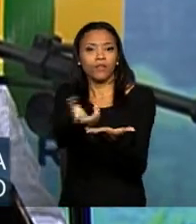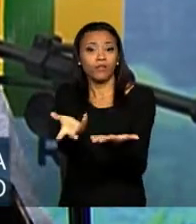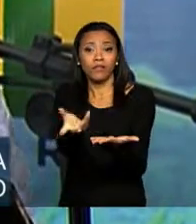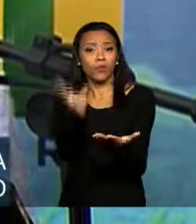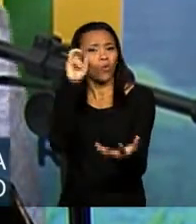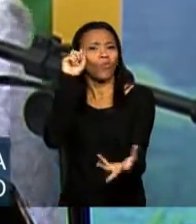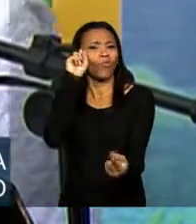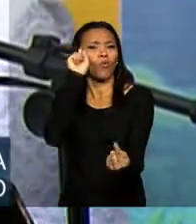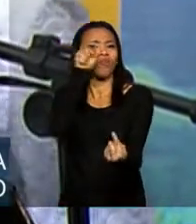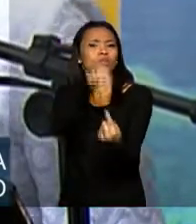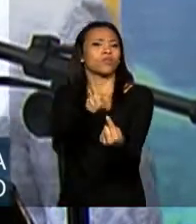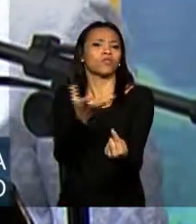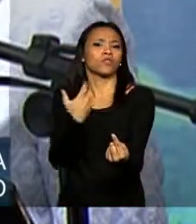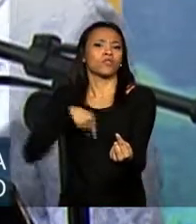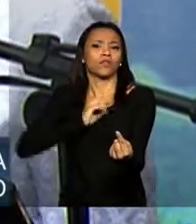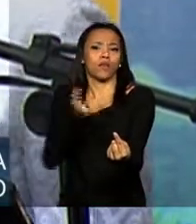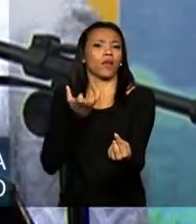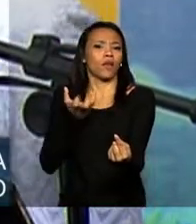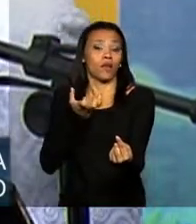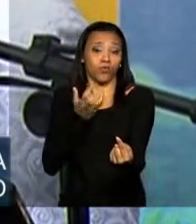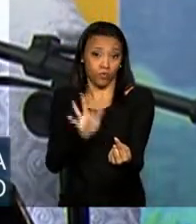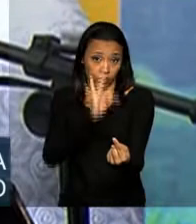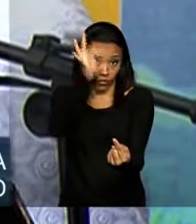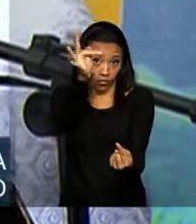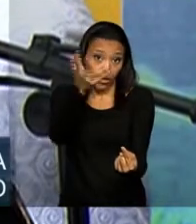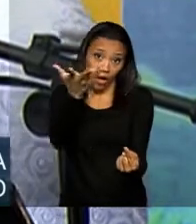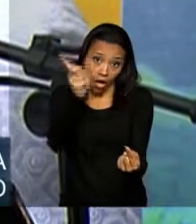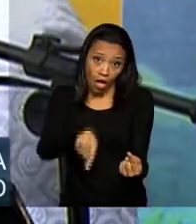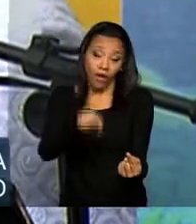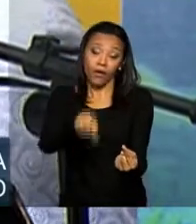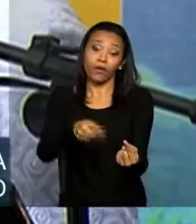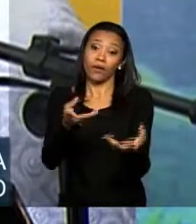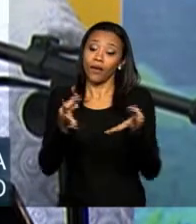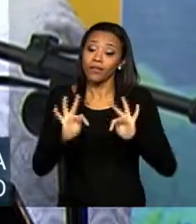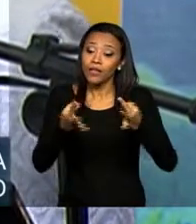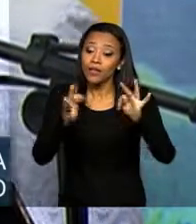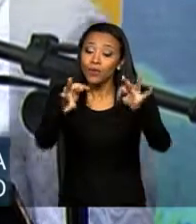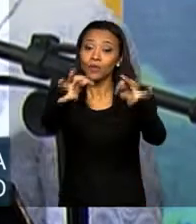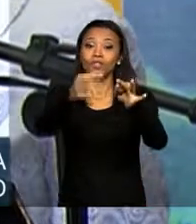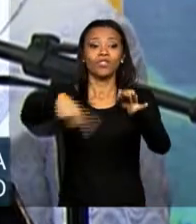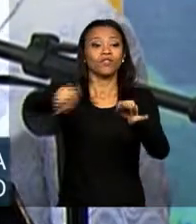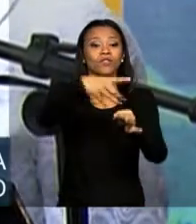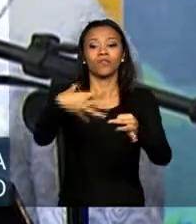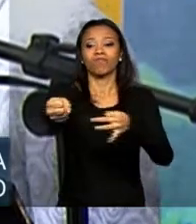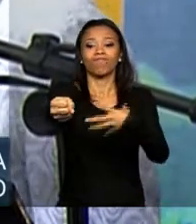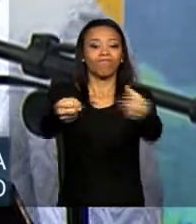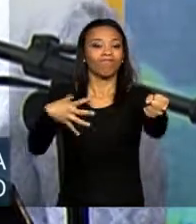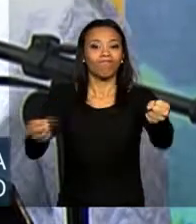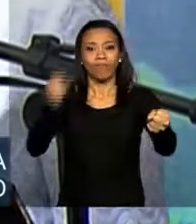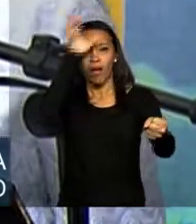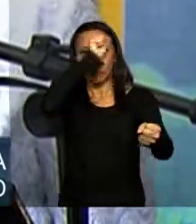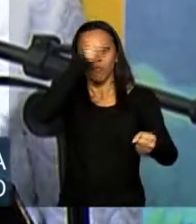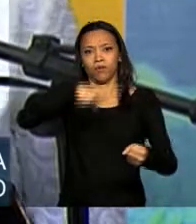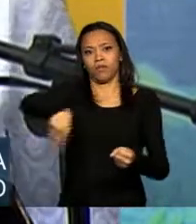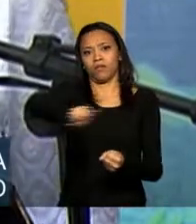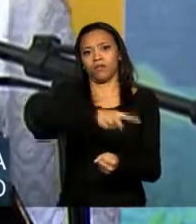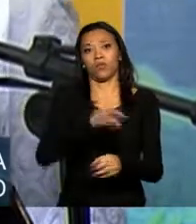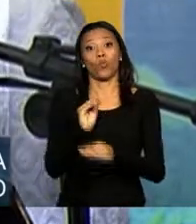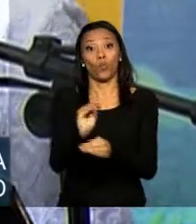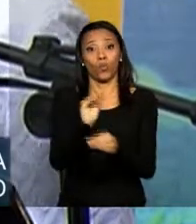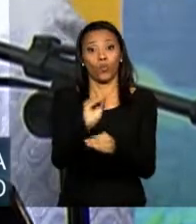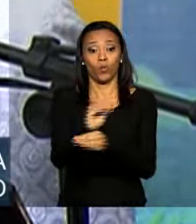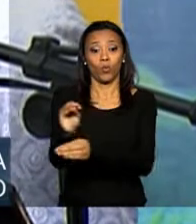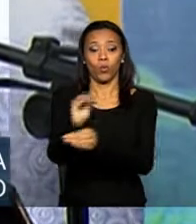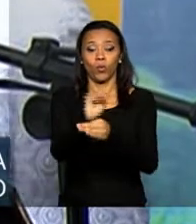queremos no fundo é que a tecnologia Olá seja absorvida assistência técnica não é só